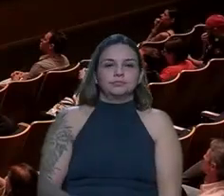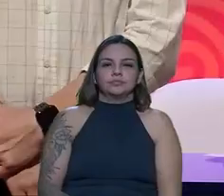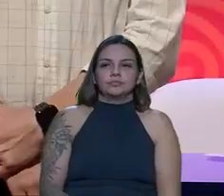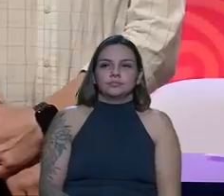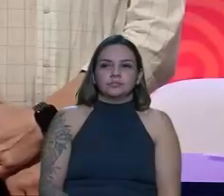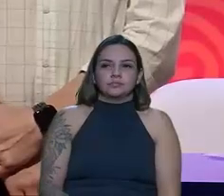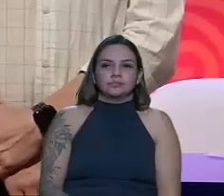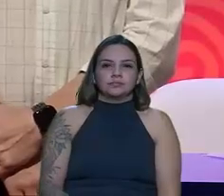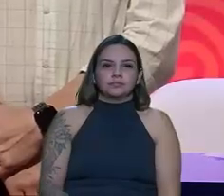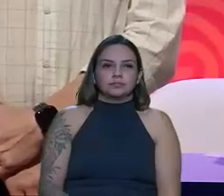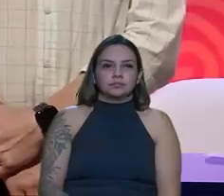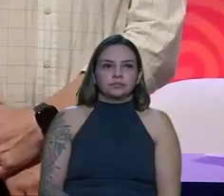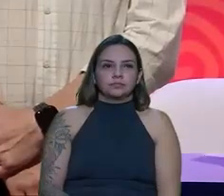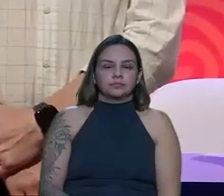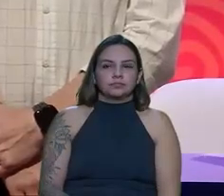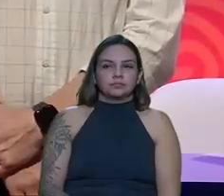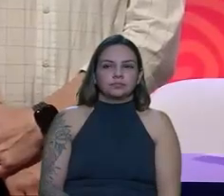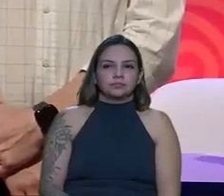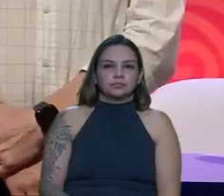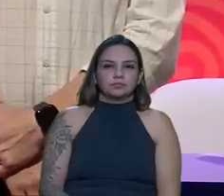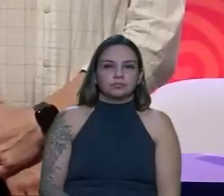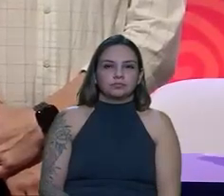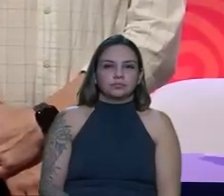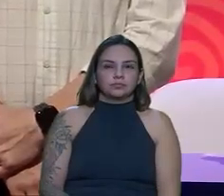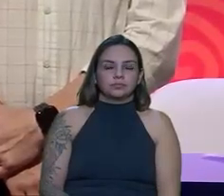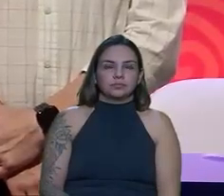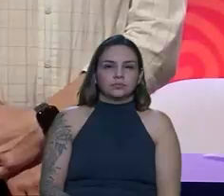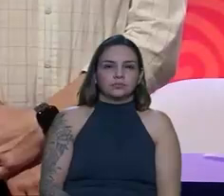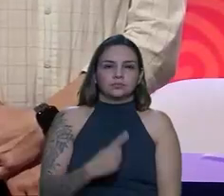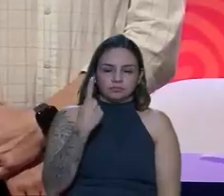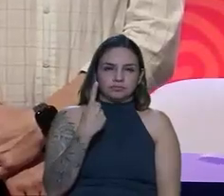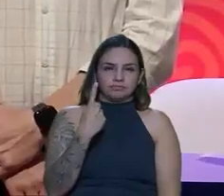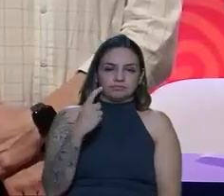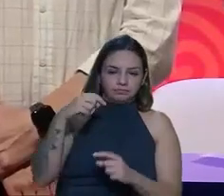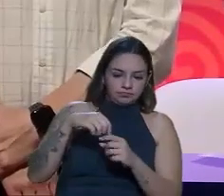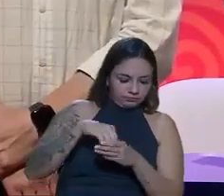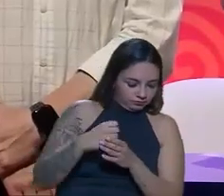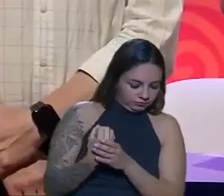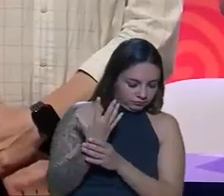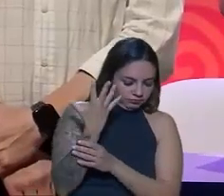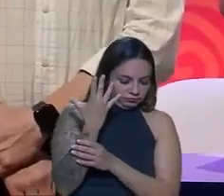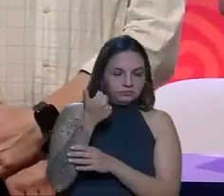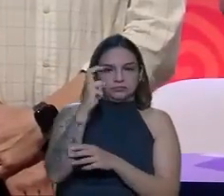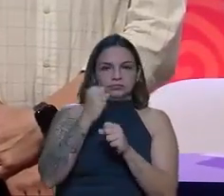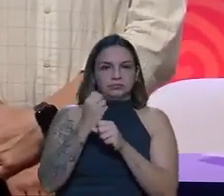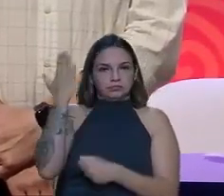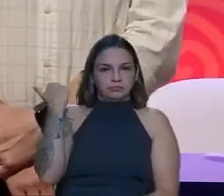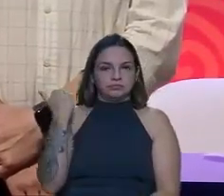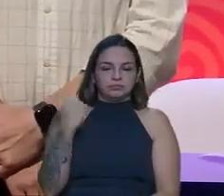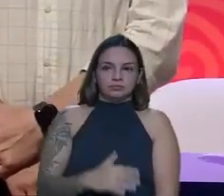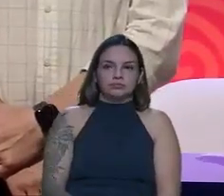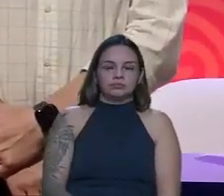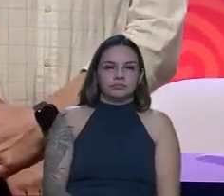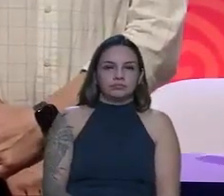fala com tantos autores, não só de Araxá, mas da região. É uma semente que a gente plantou ali há 15 anos atrás e está